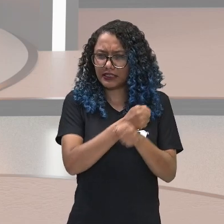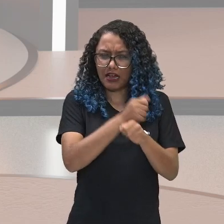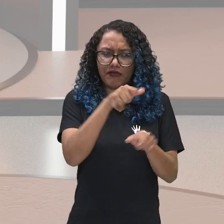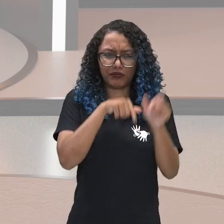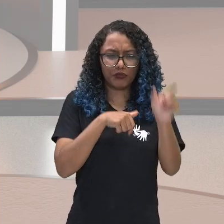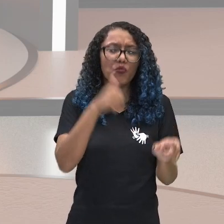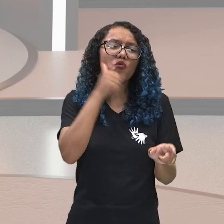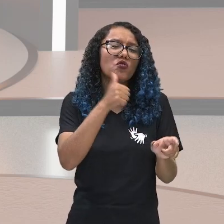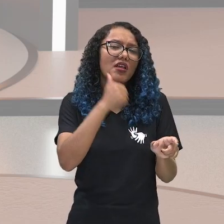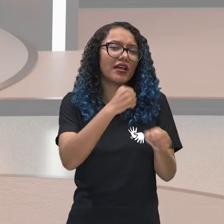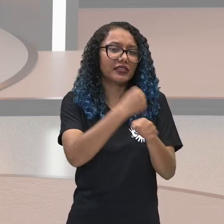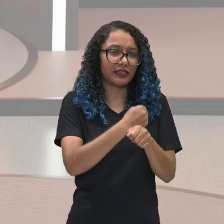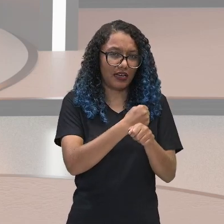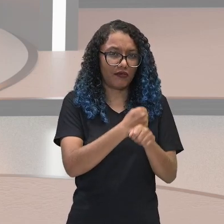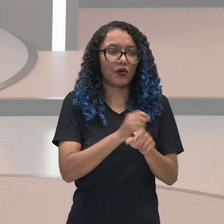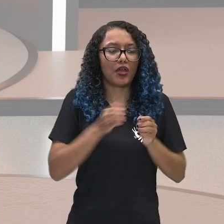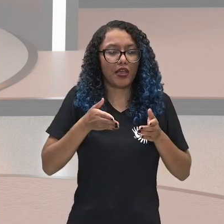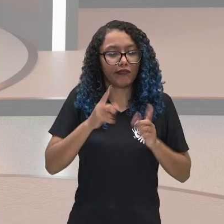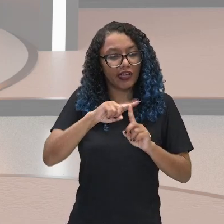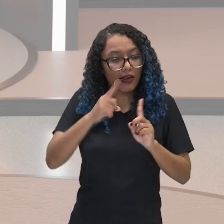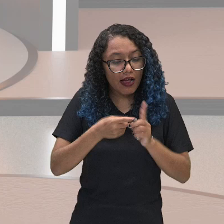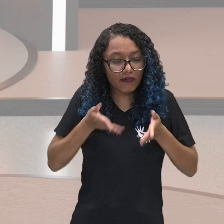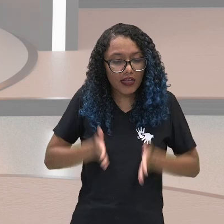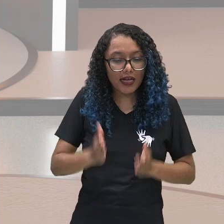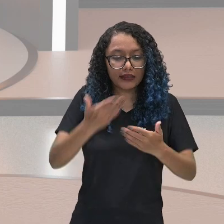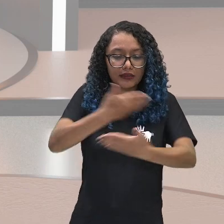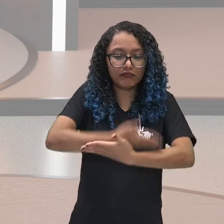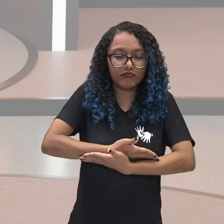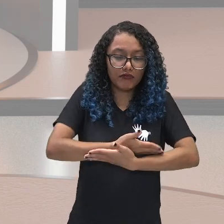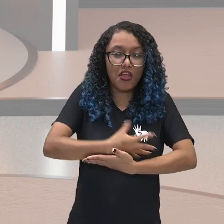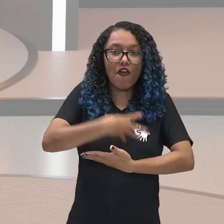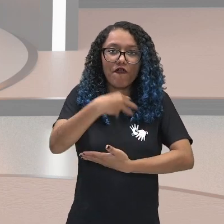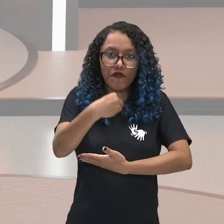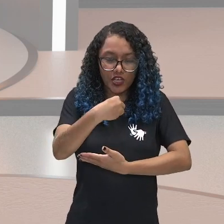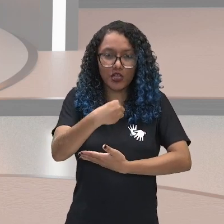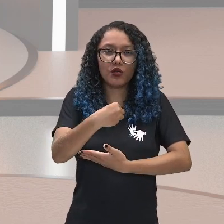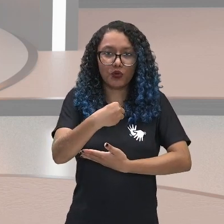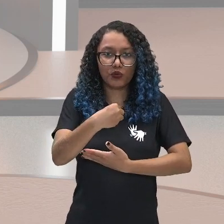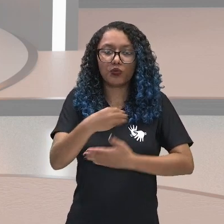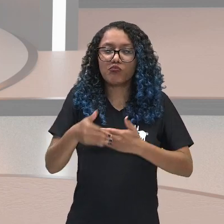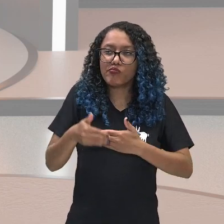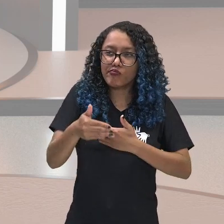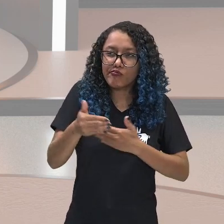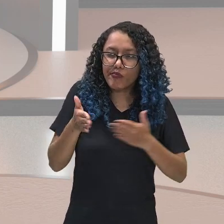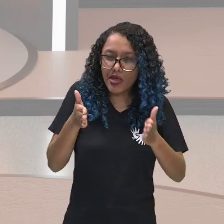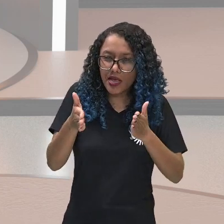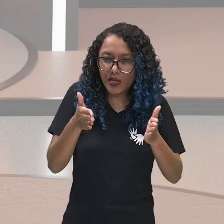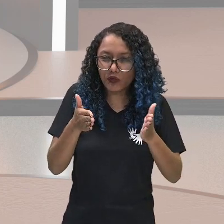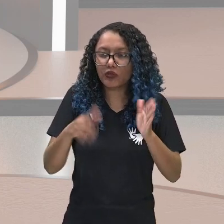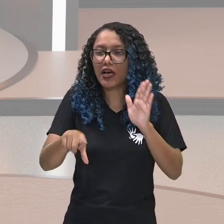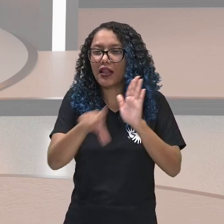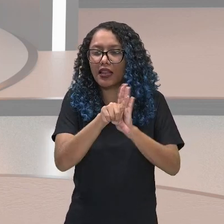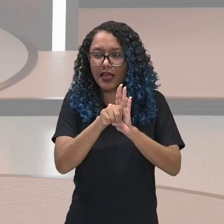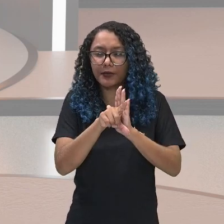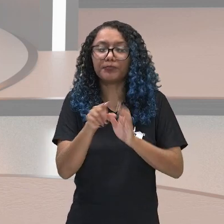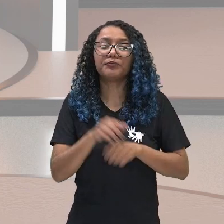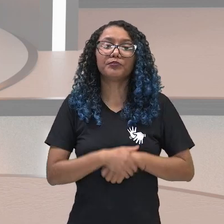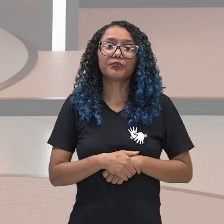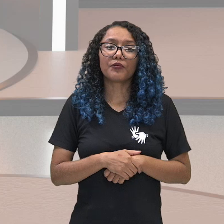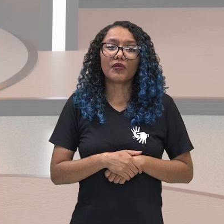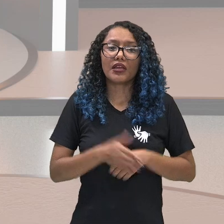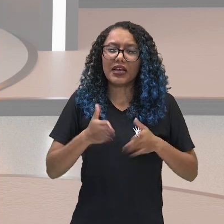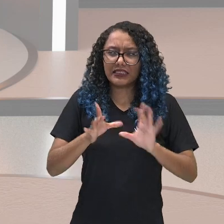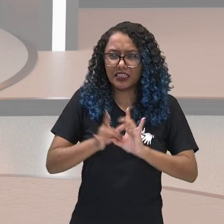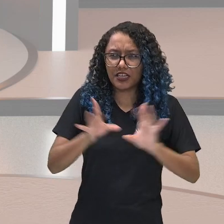tenho um filho e agora, a partir de 1871, ele é livre, como é que ele vai ser cuidado? Ele vai ficar próximo da